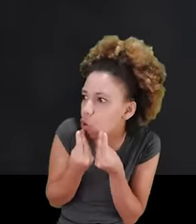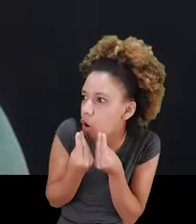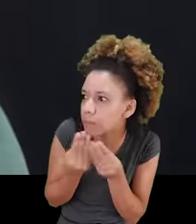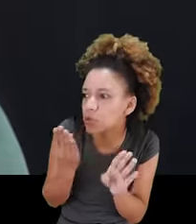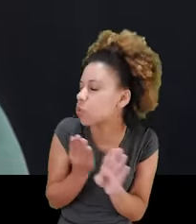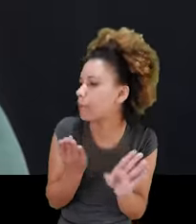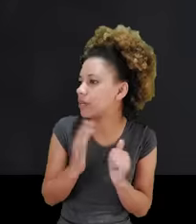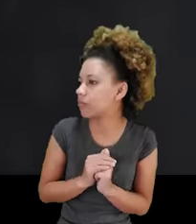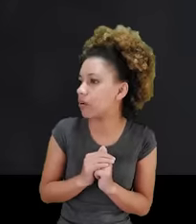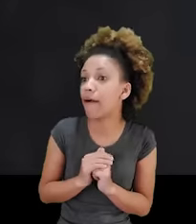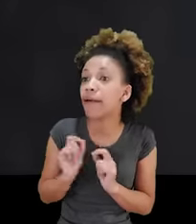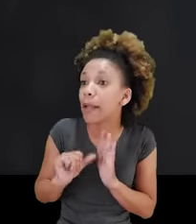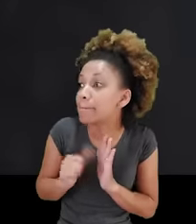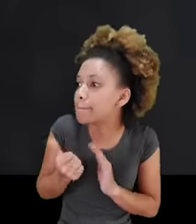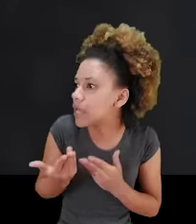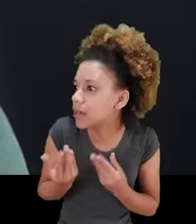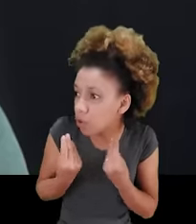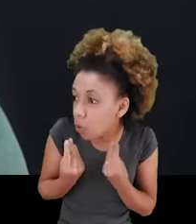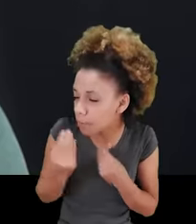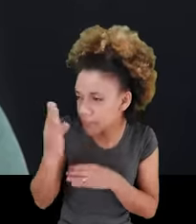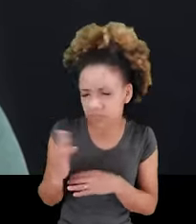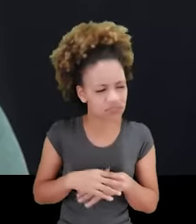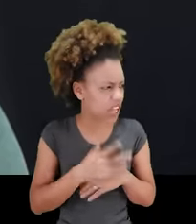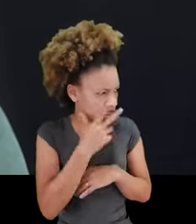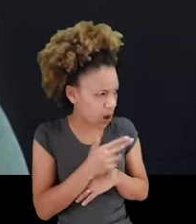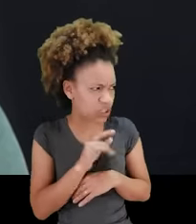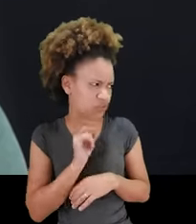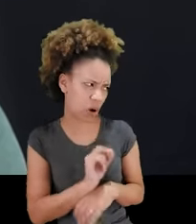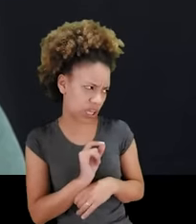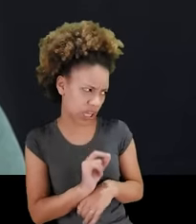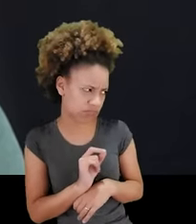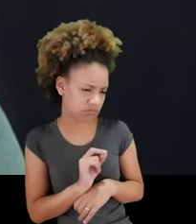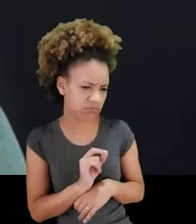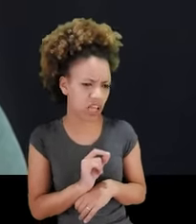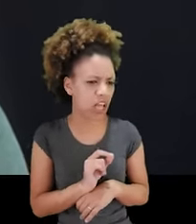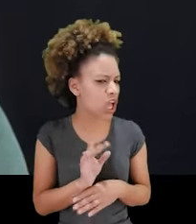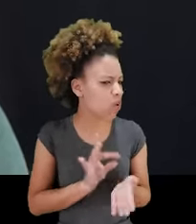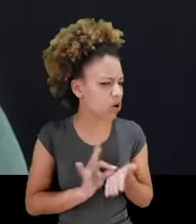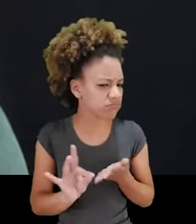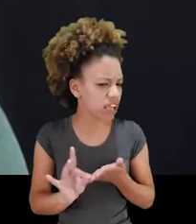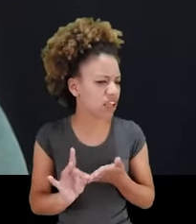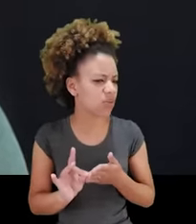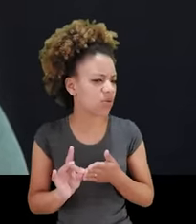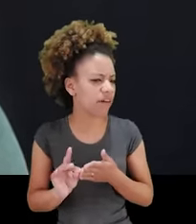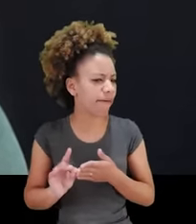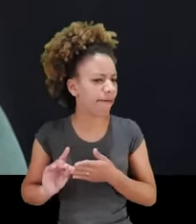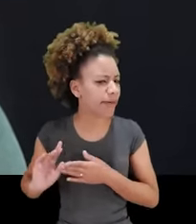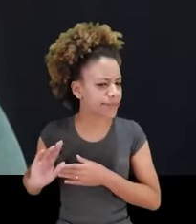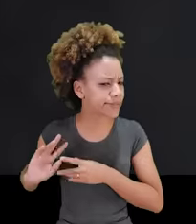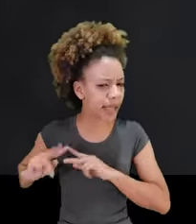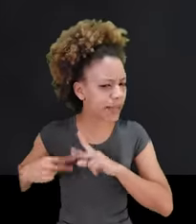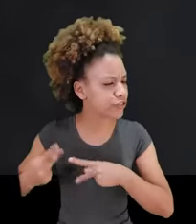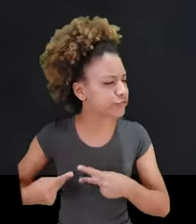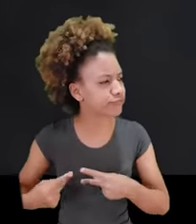isso nasceu? Quem é que foi? A primeira brasileira ou brasileiro? Eu acho que foi alguém que falou: eu odeio esse hereditário português. Porque